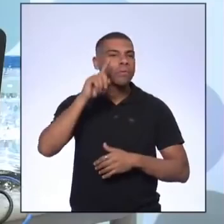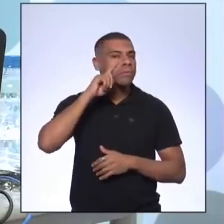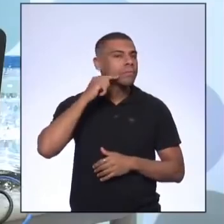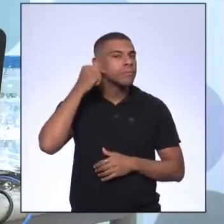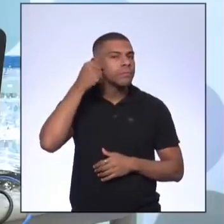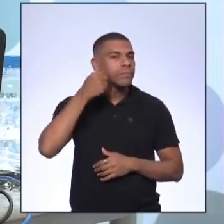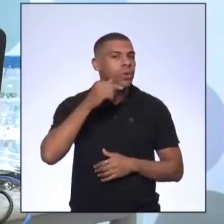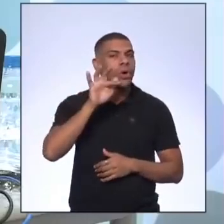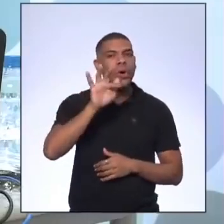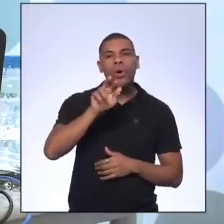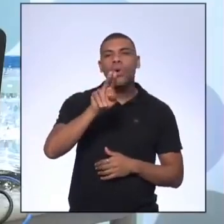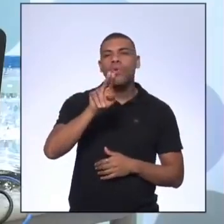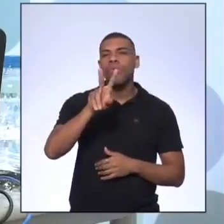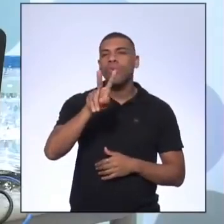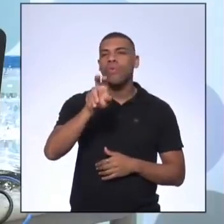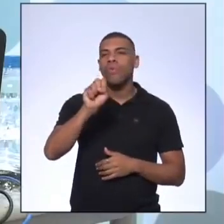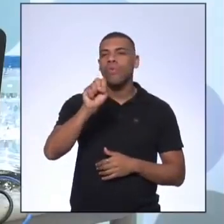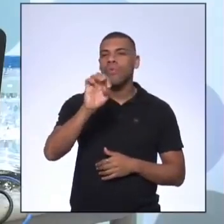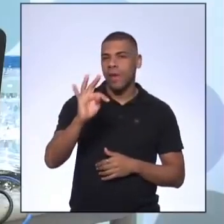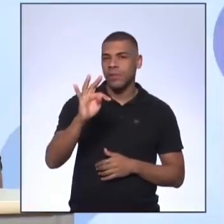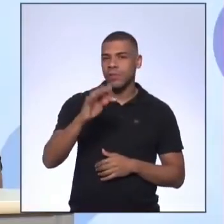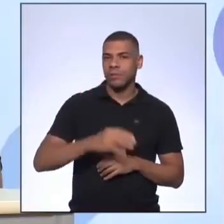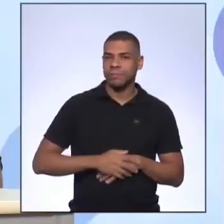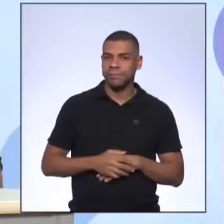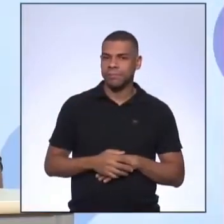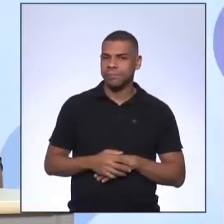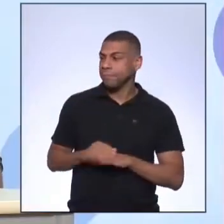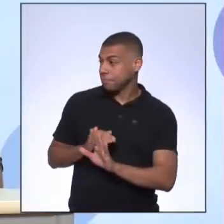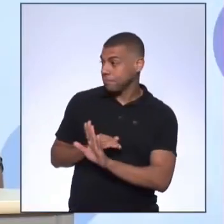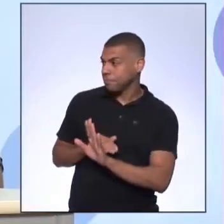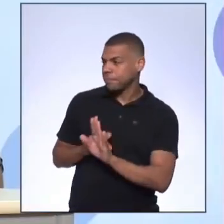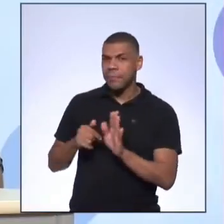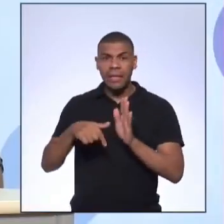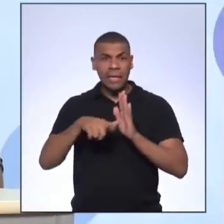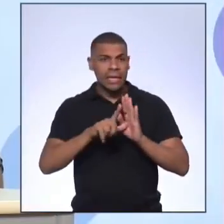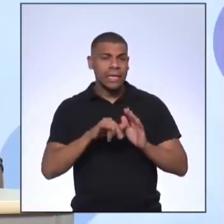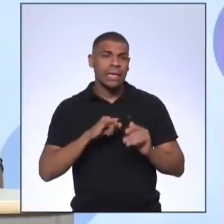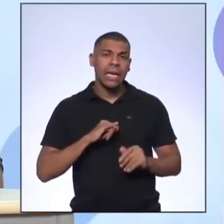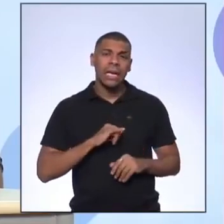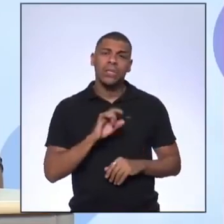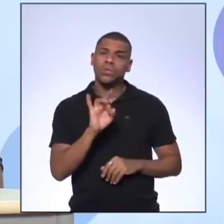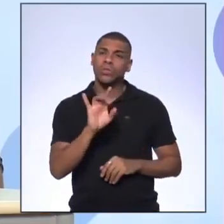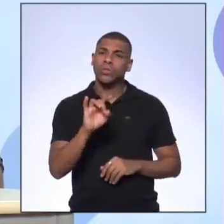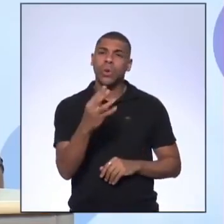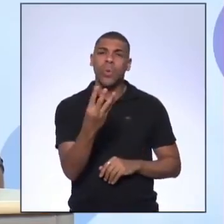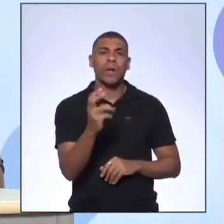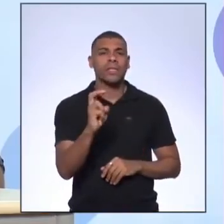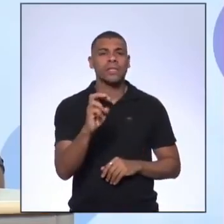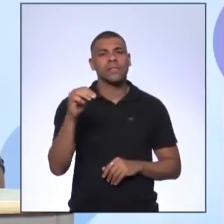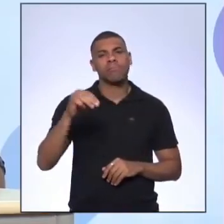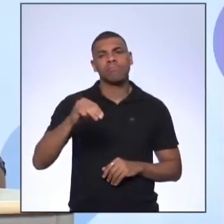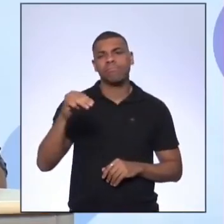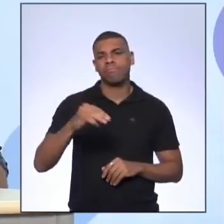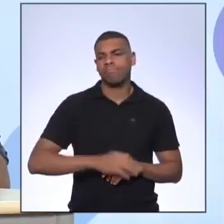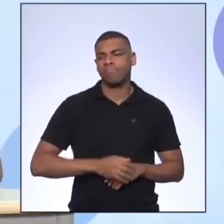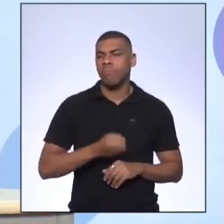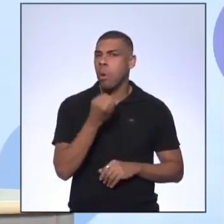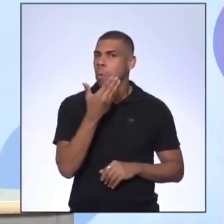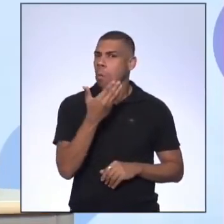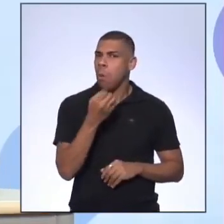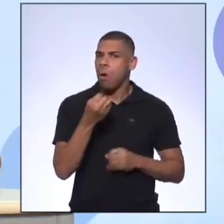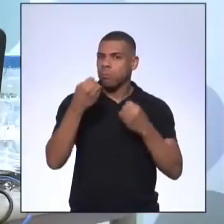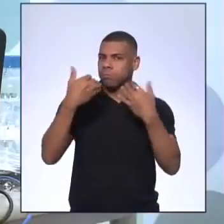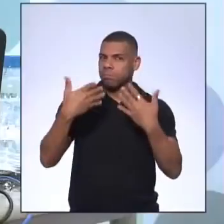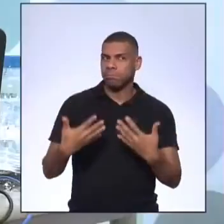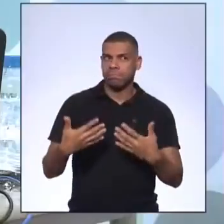vocês já mandaram. Fala um pouquinho aí da FUVEST. Antes disso, a professora Elaine disse que pena, só apenas 40 minutos. Aula muito esclarecedora.